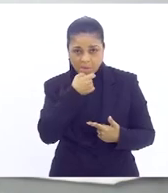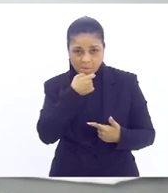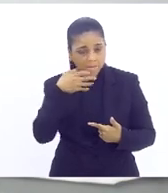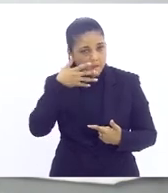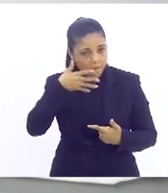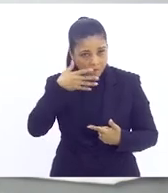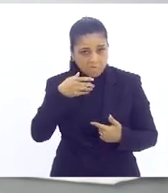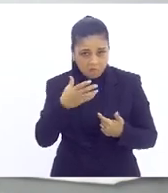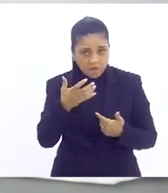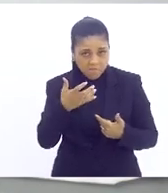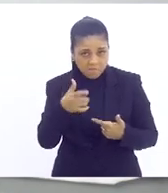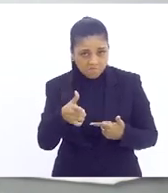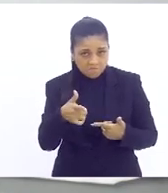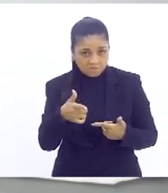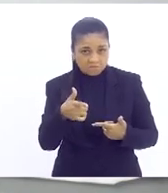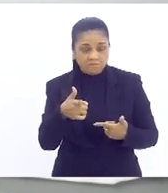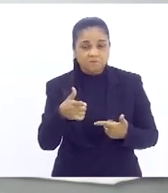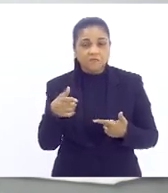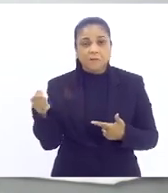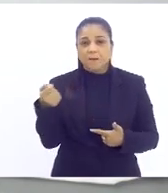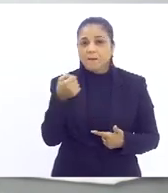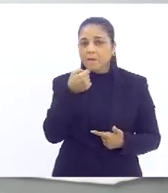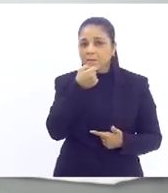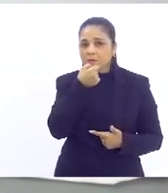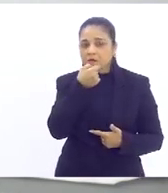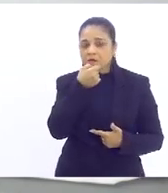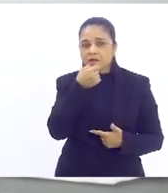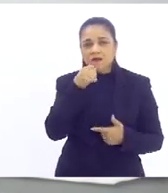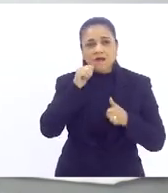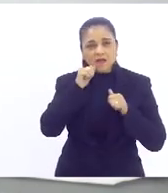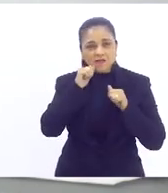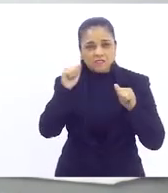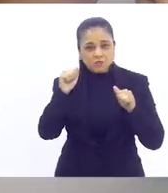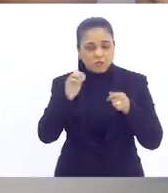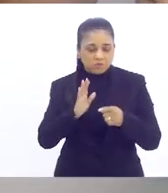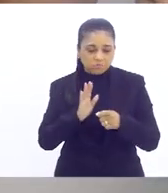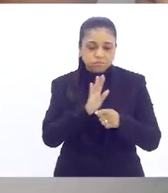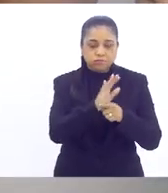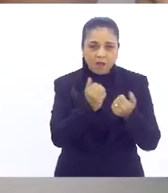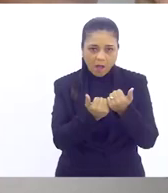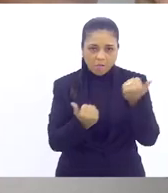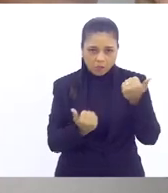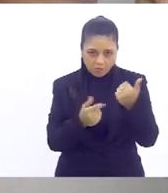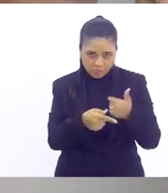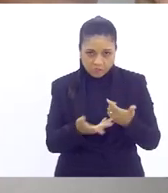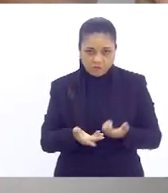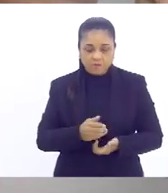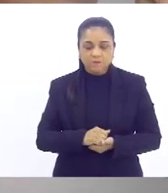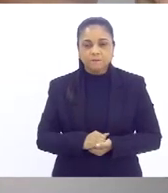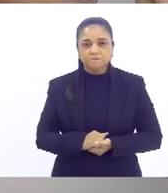observação o microfone aqui pedir Assessoria aqui para passar o microfone